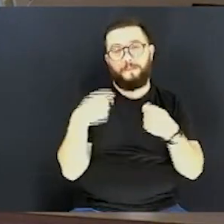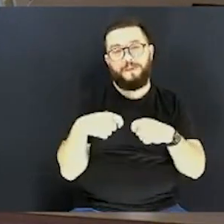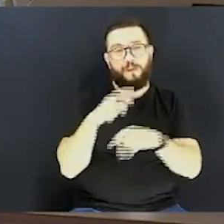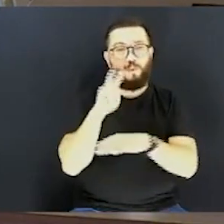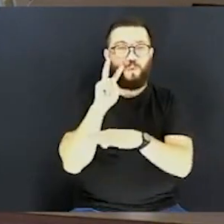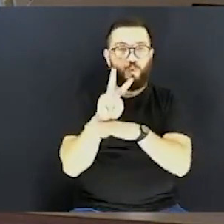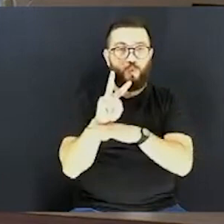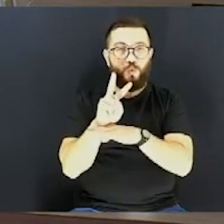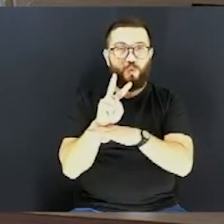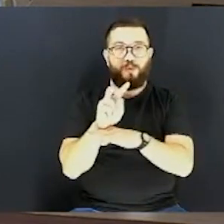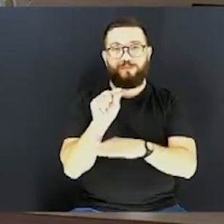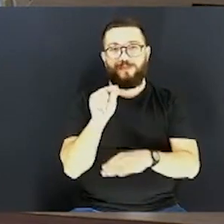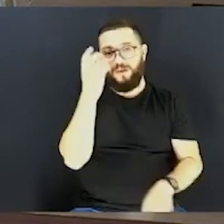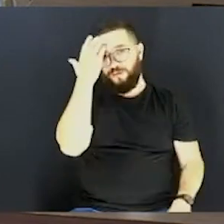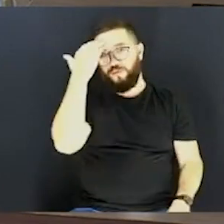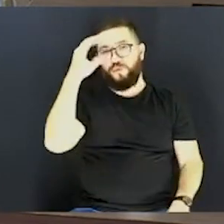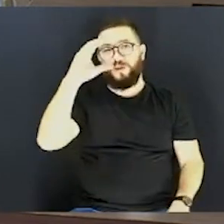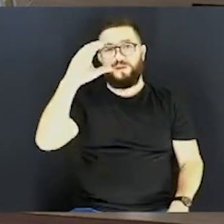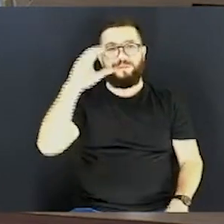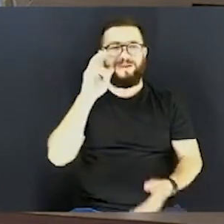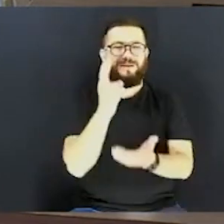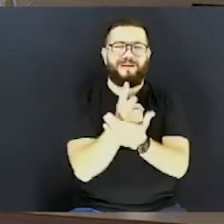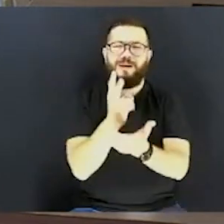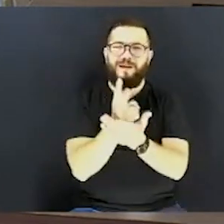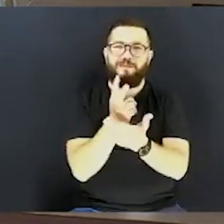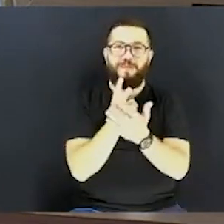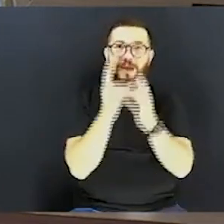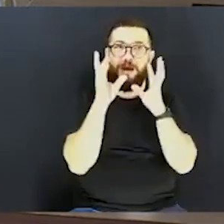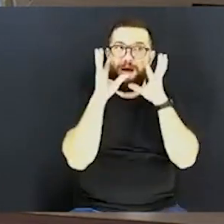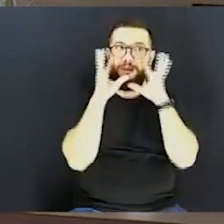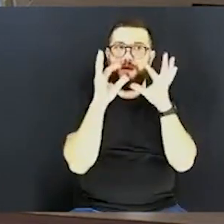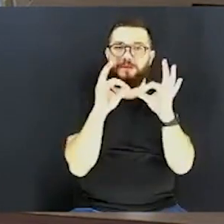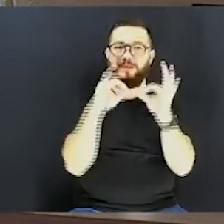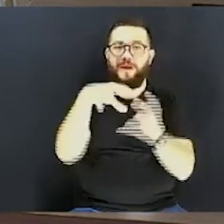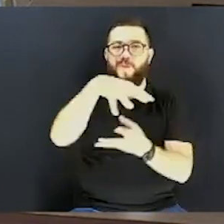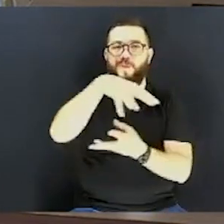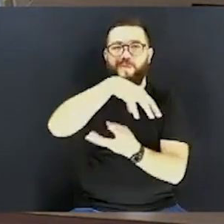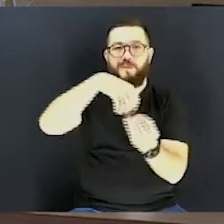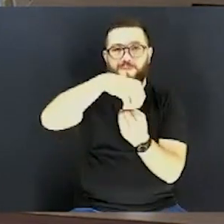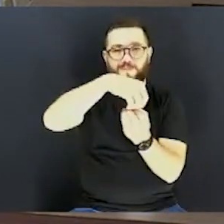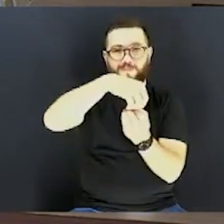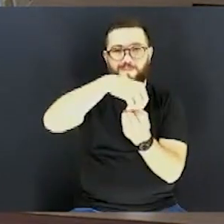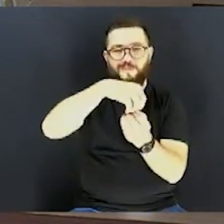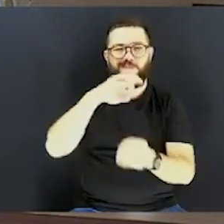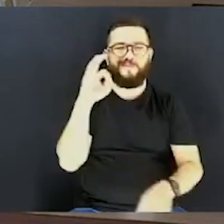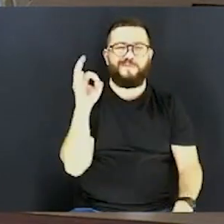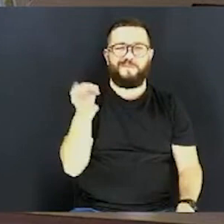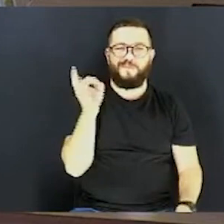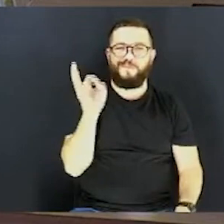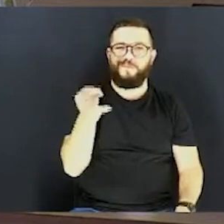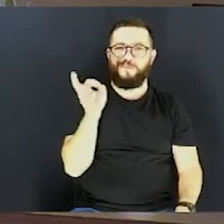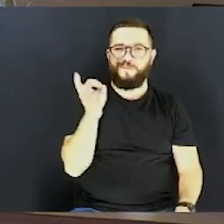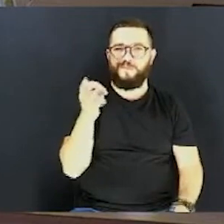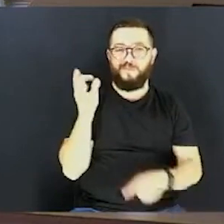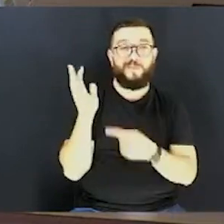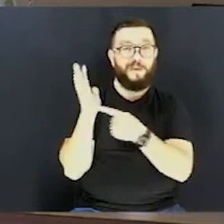bastante conhecida pela questão da sustentabilidade, e isso não poderia deixar de constar no nosso plano